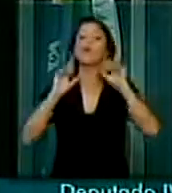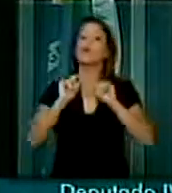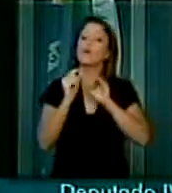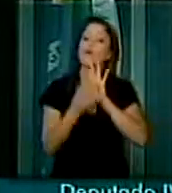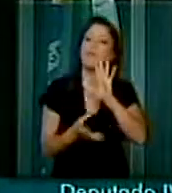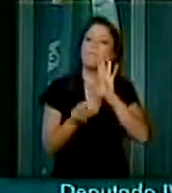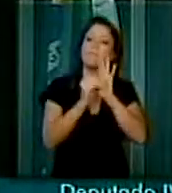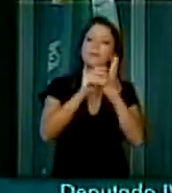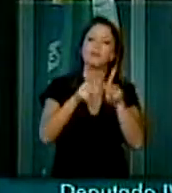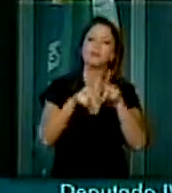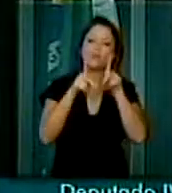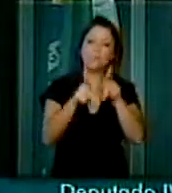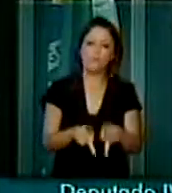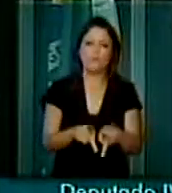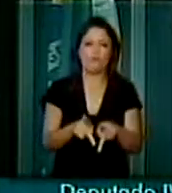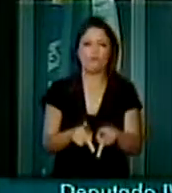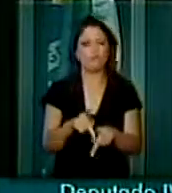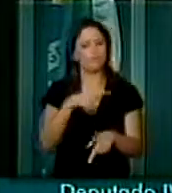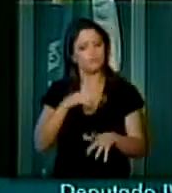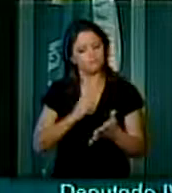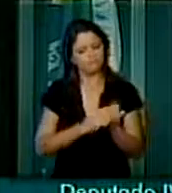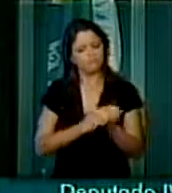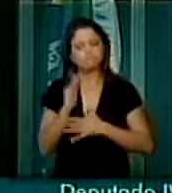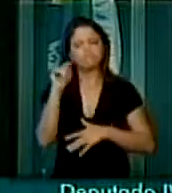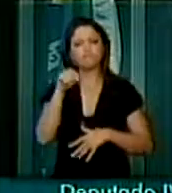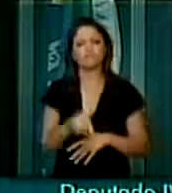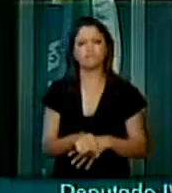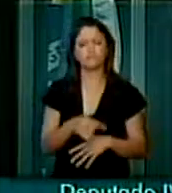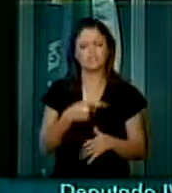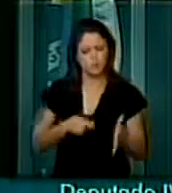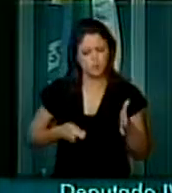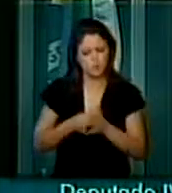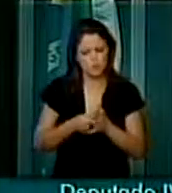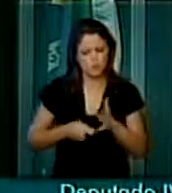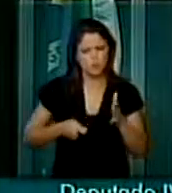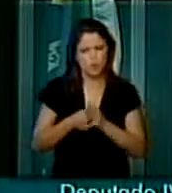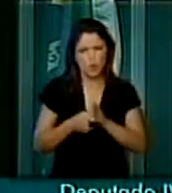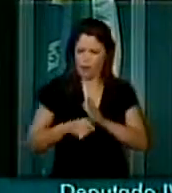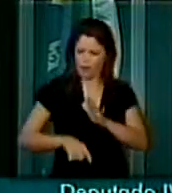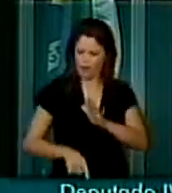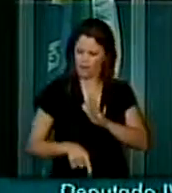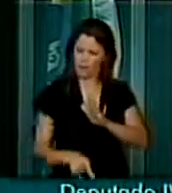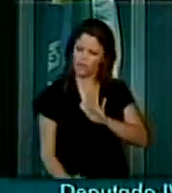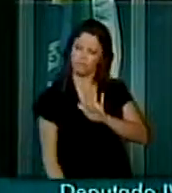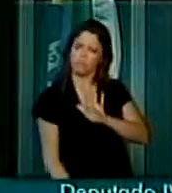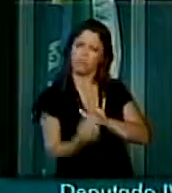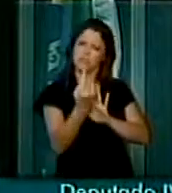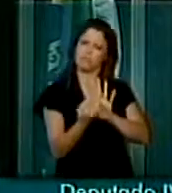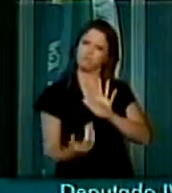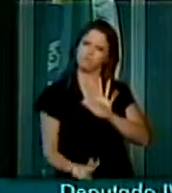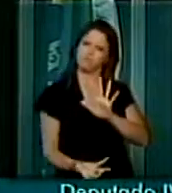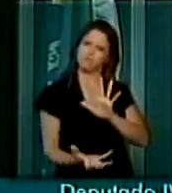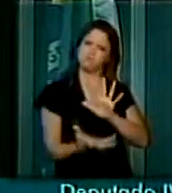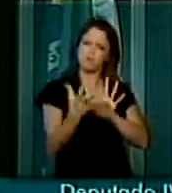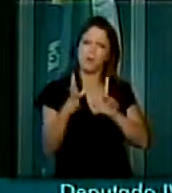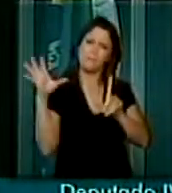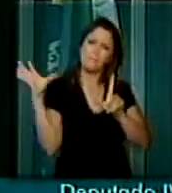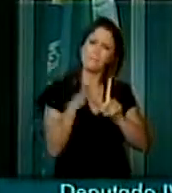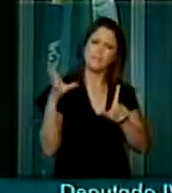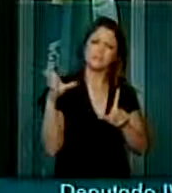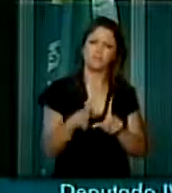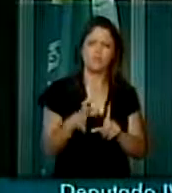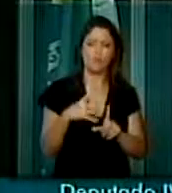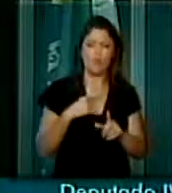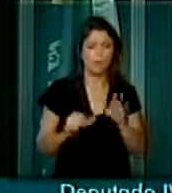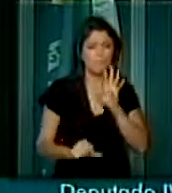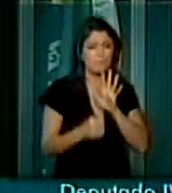popular que deu origem a isso. Pressão de baixo para cima. E eu, como os primeiros signatários